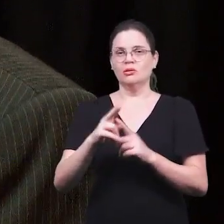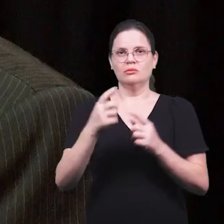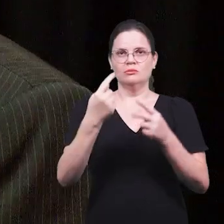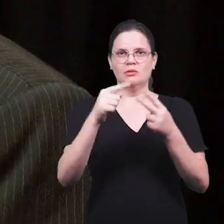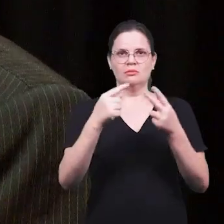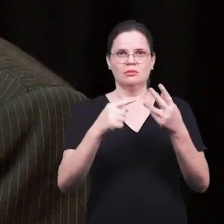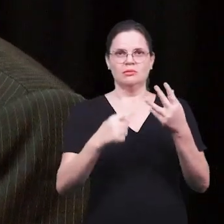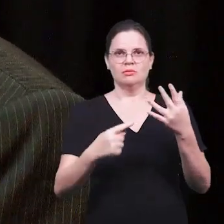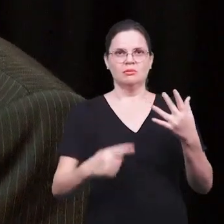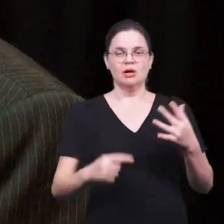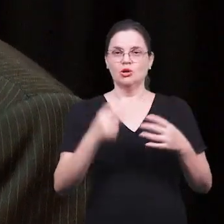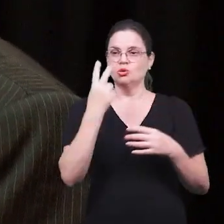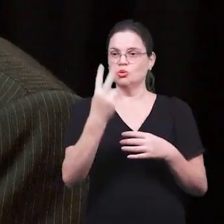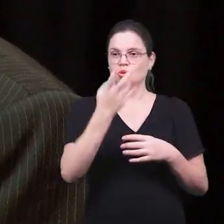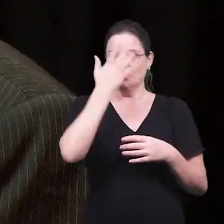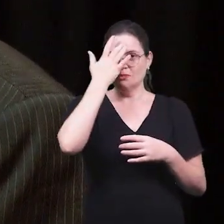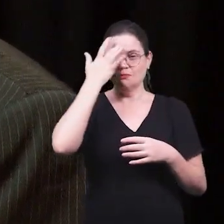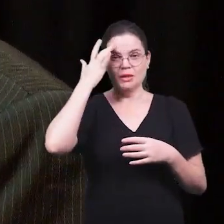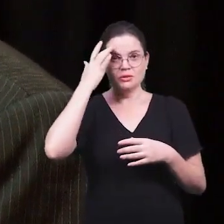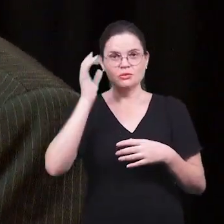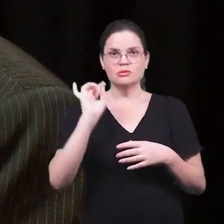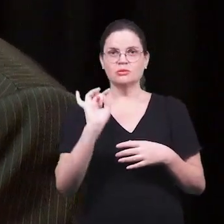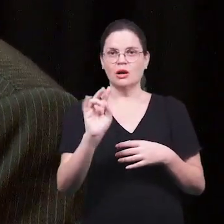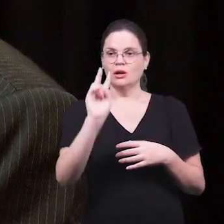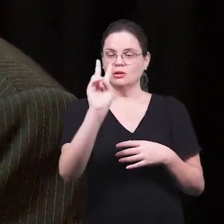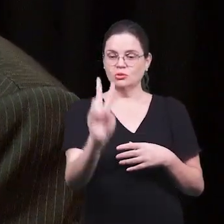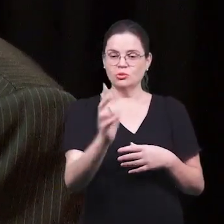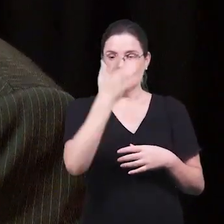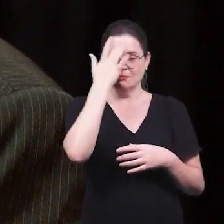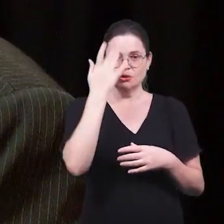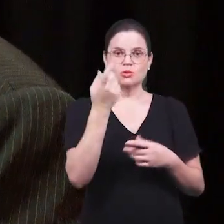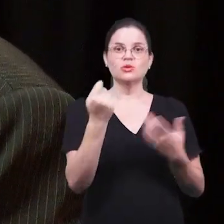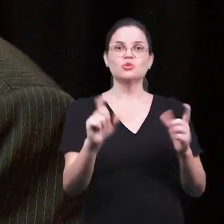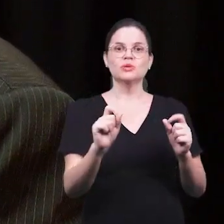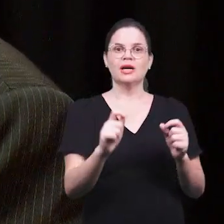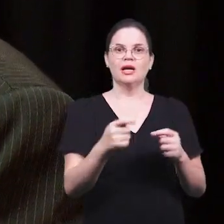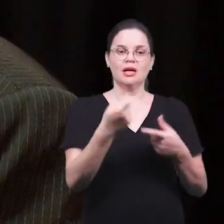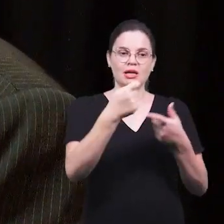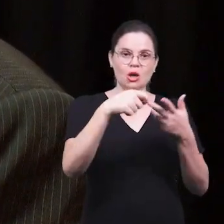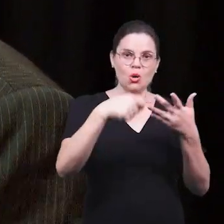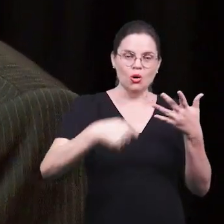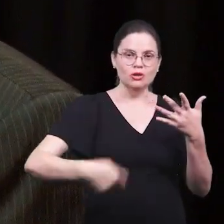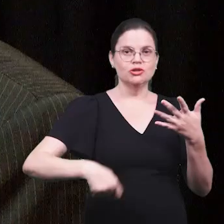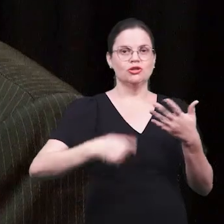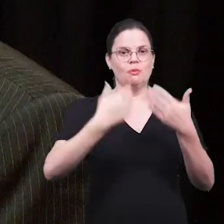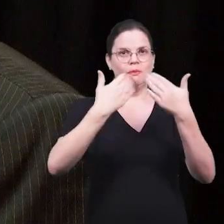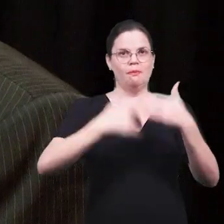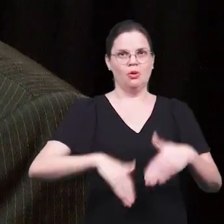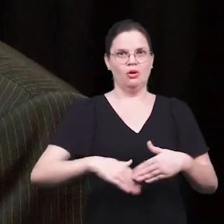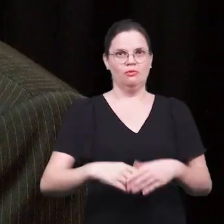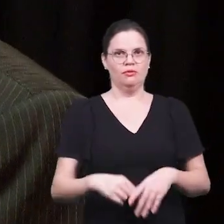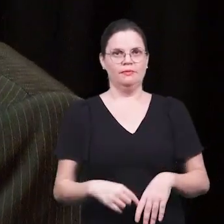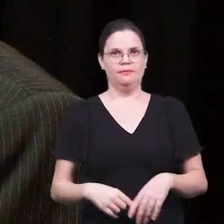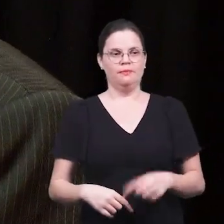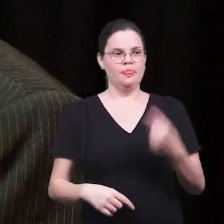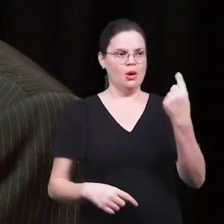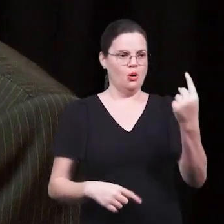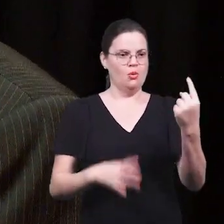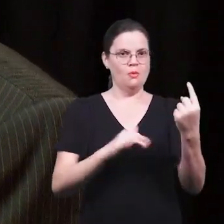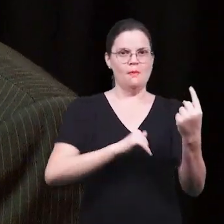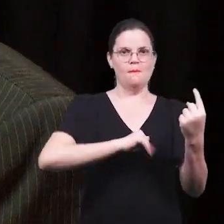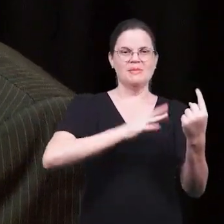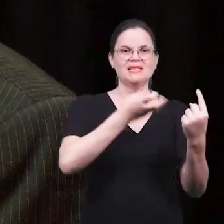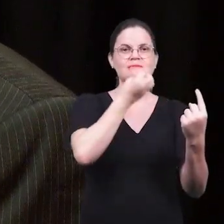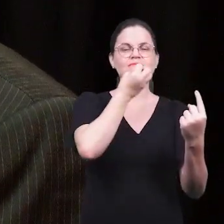as provas, todas as provas de todos os candidatos. Apenas 2 corretores corrigiram as redações. Um deles teve a